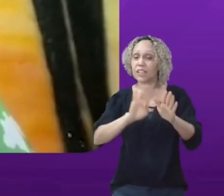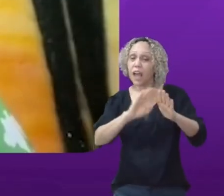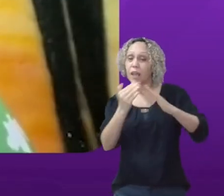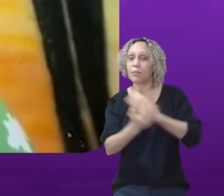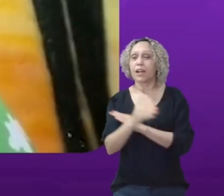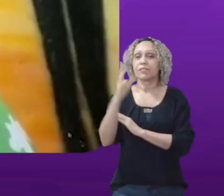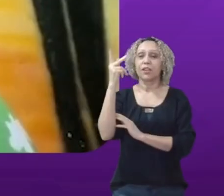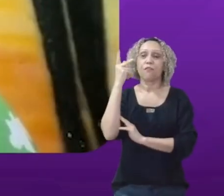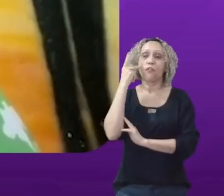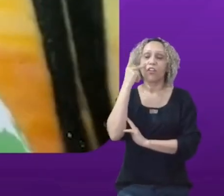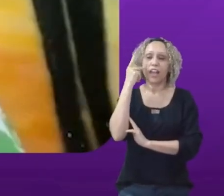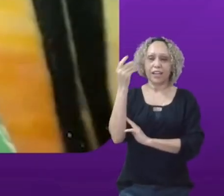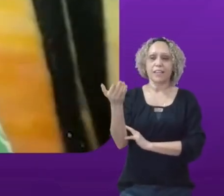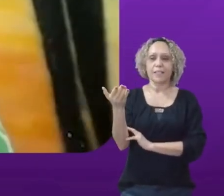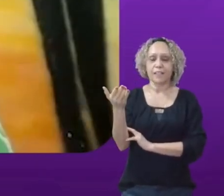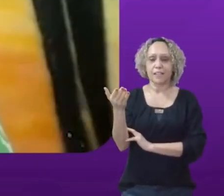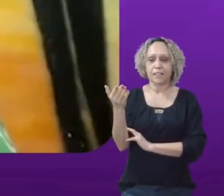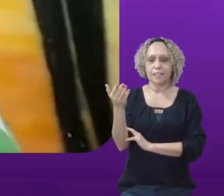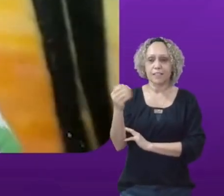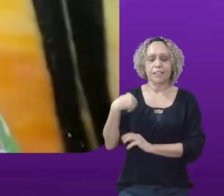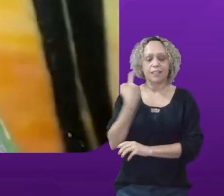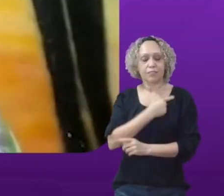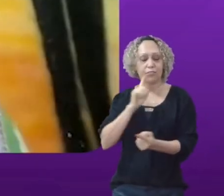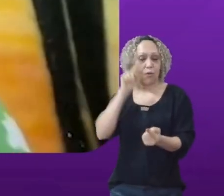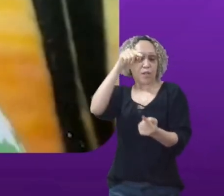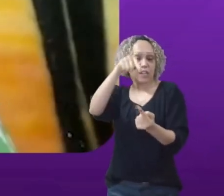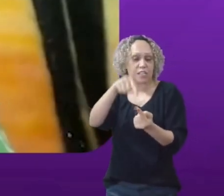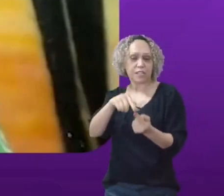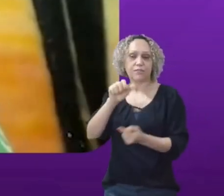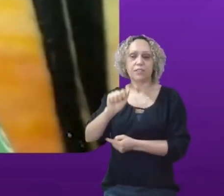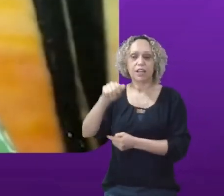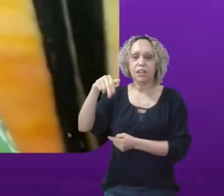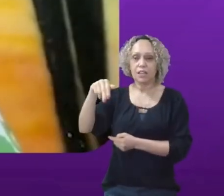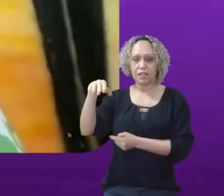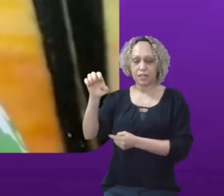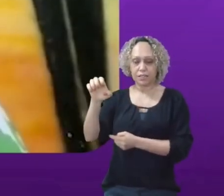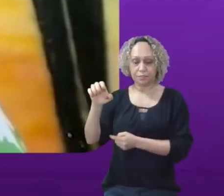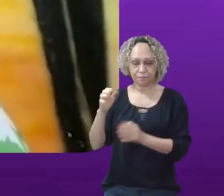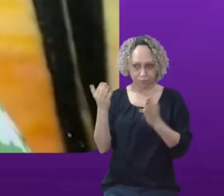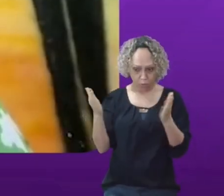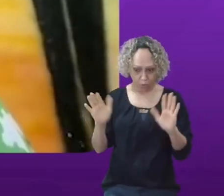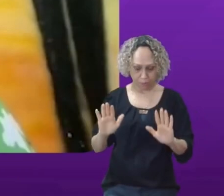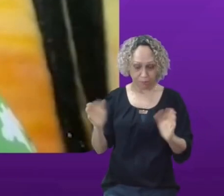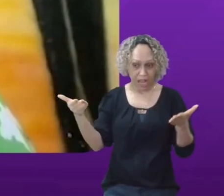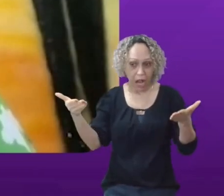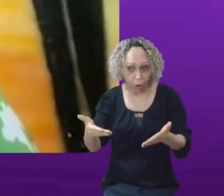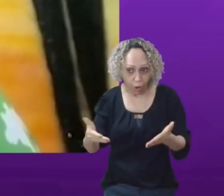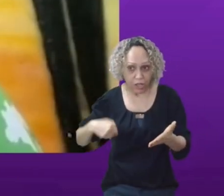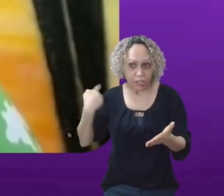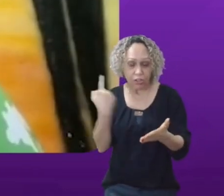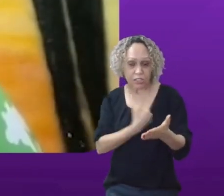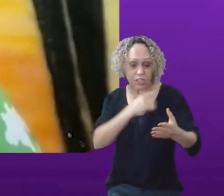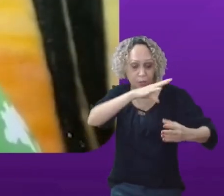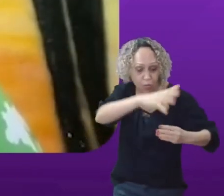é o objetivo da AME. Hoje, nós estamos somando com alguns companheiros, mas o